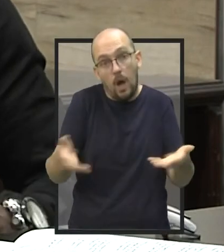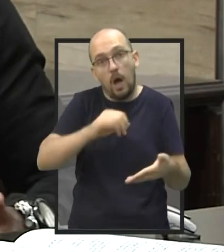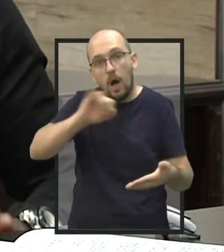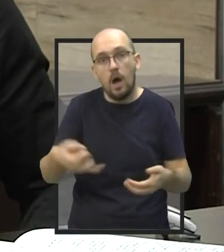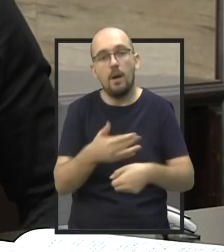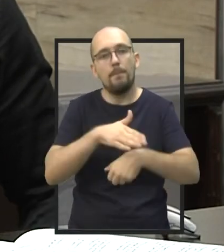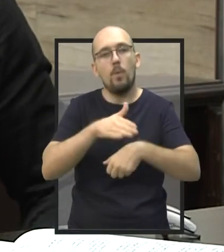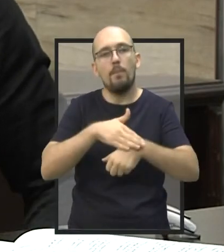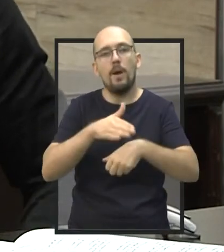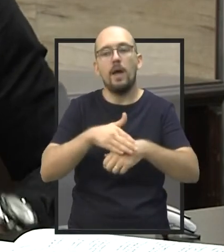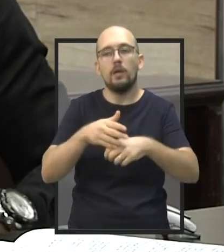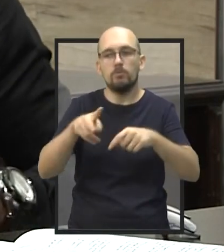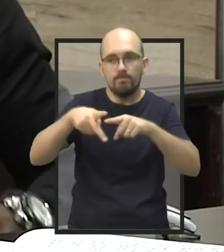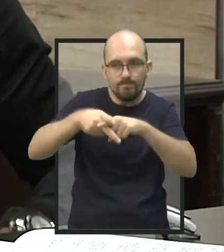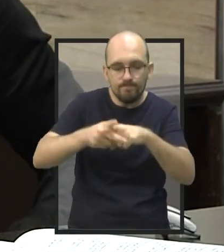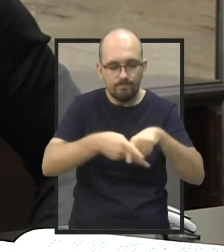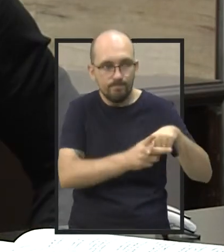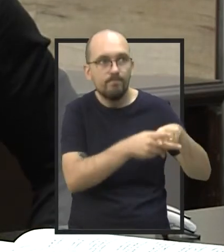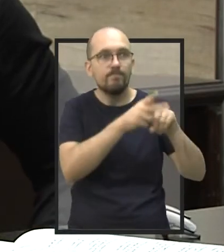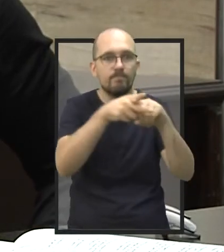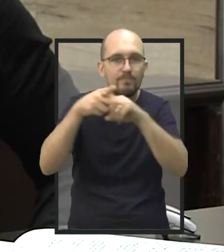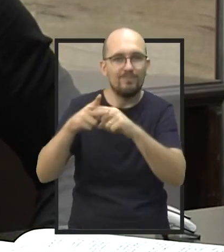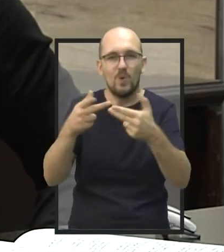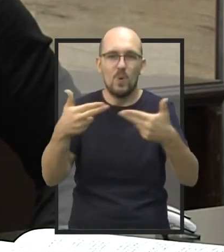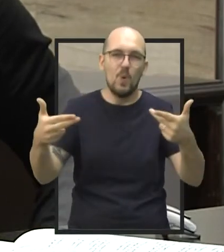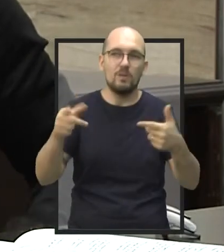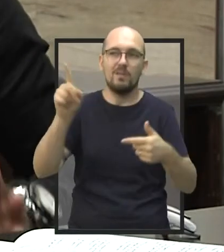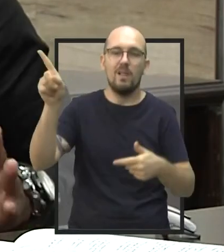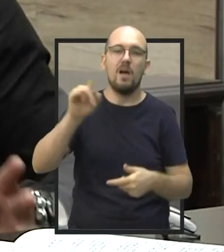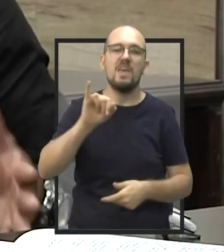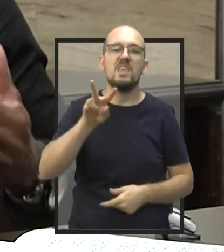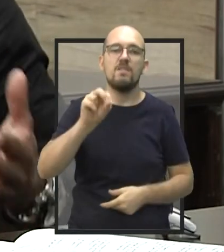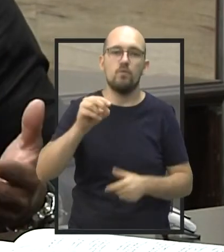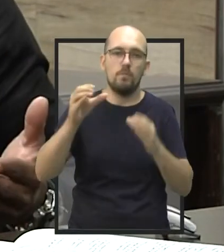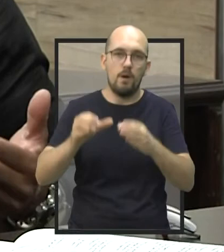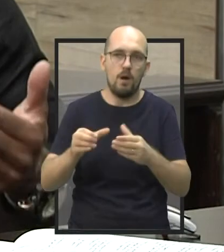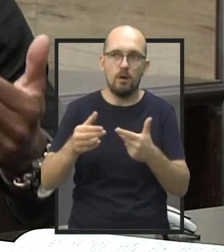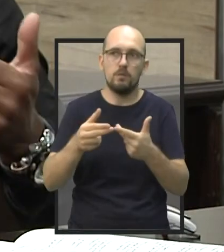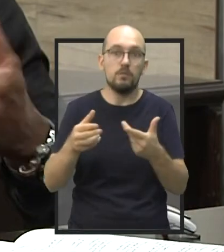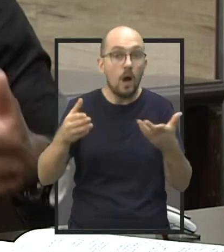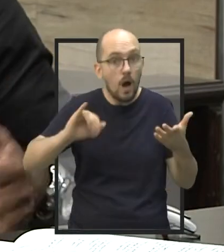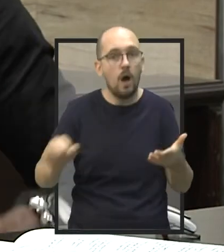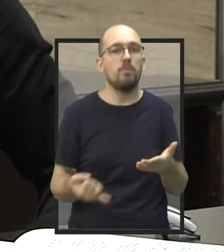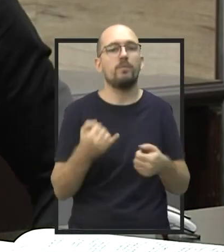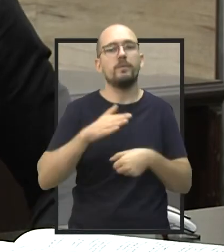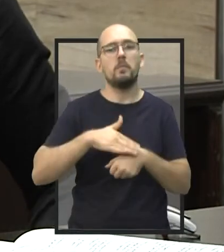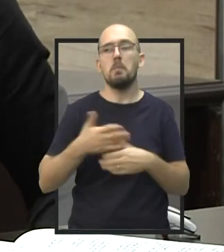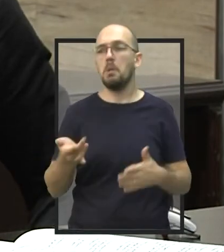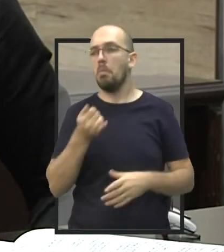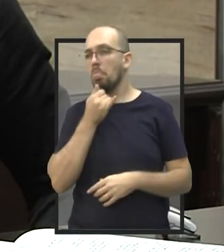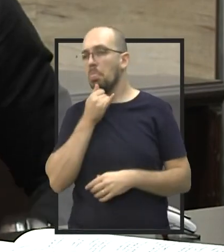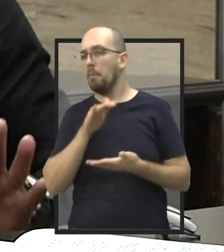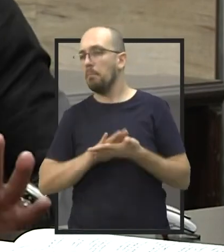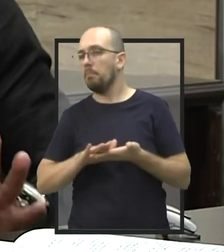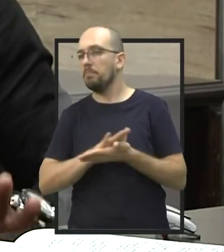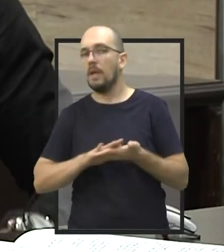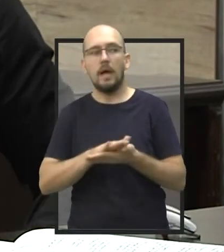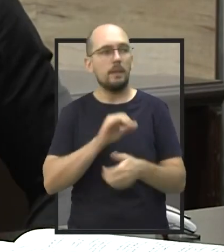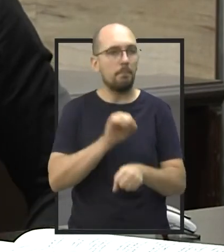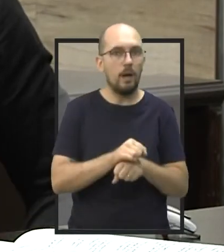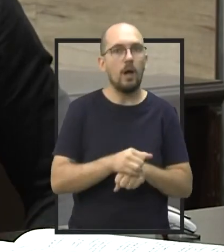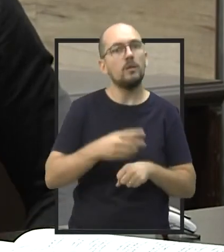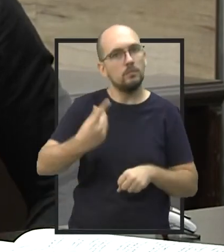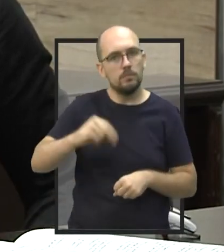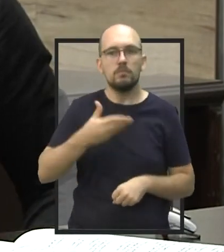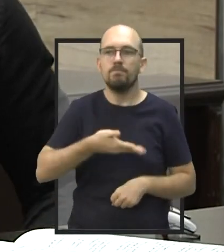momento, no Santo Ivo, e sim outras praças de esporte, que eu acho que seria o momento de a gente ter